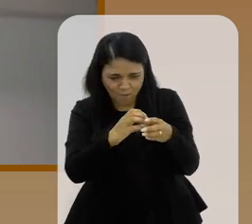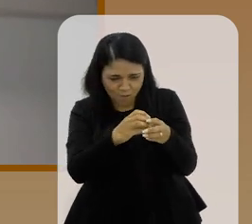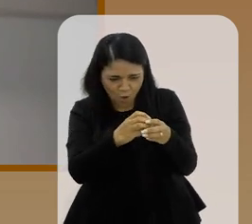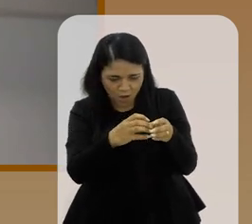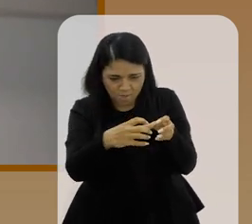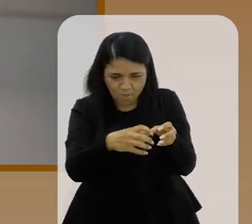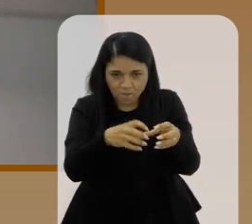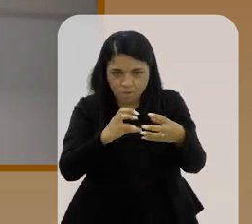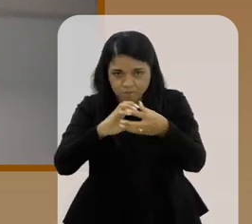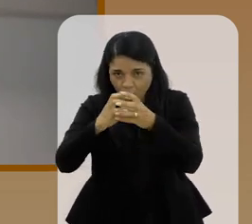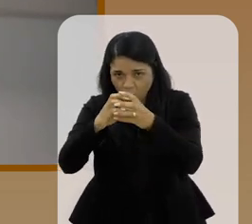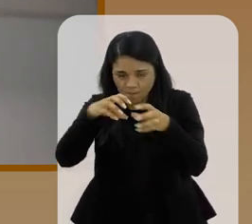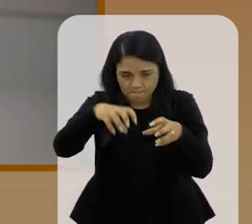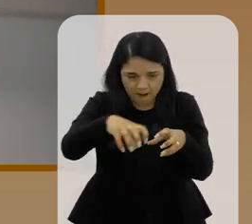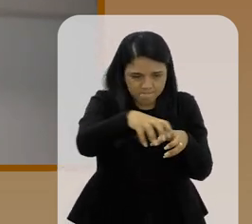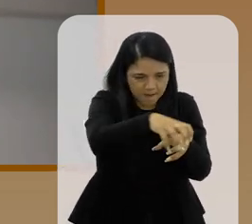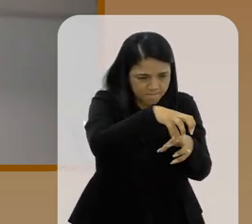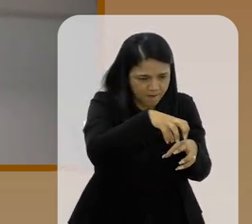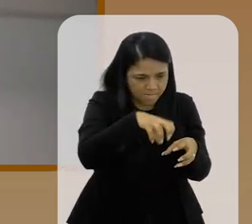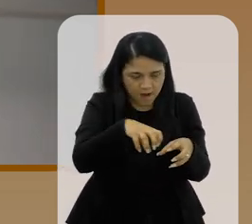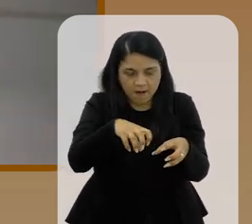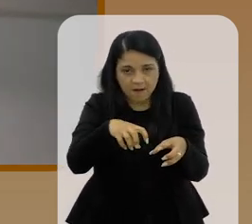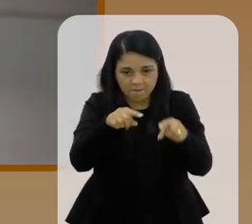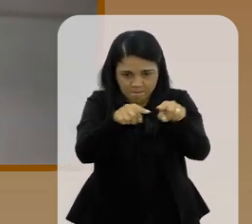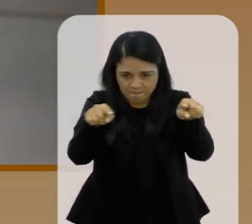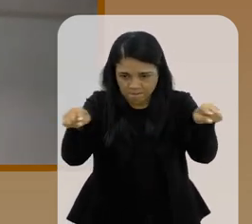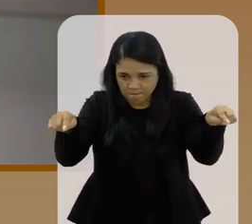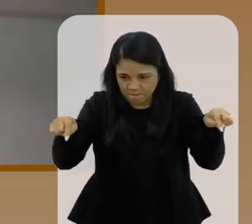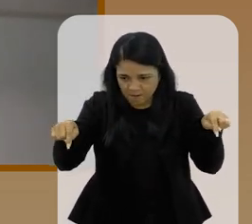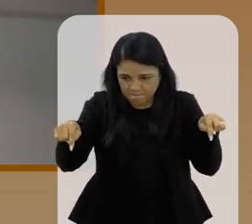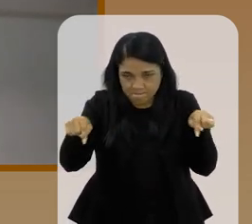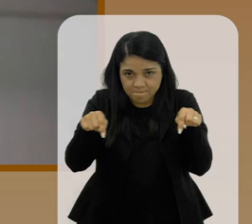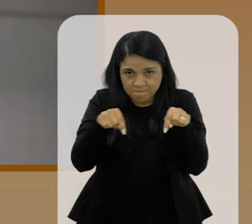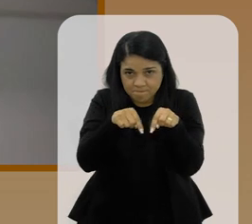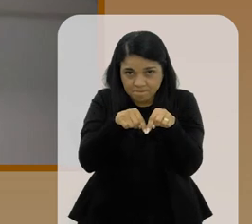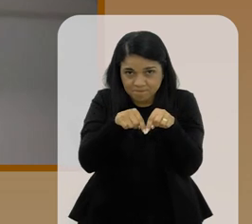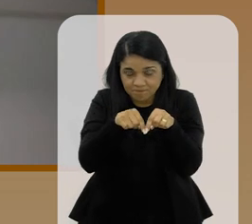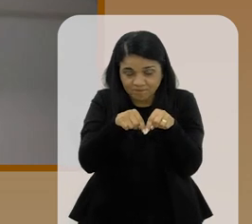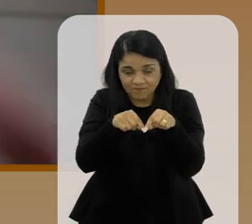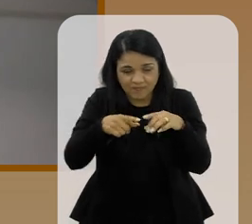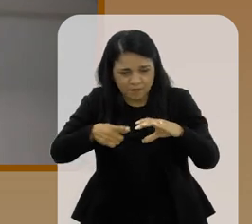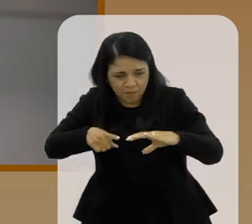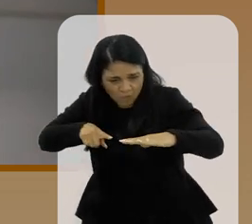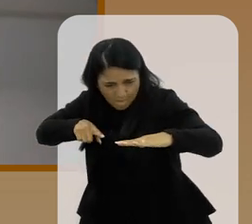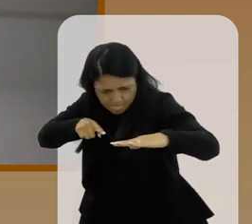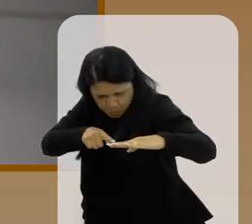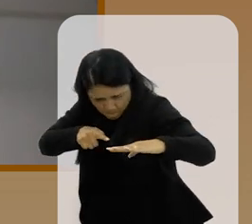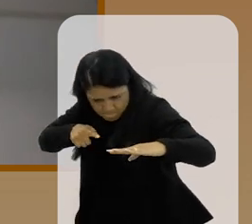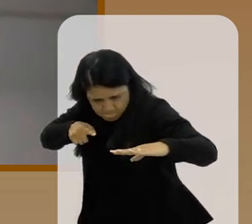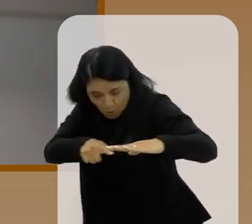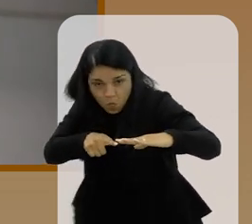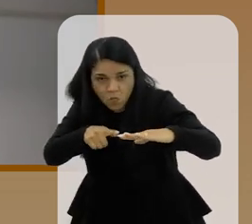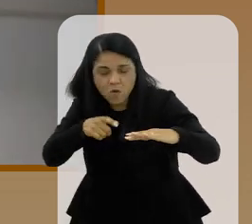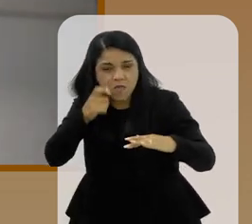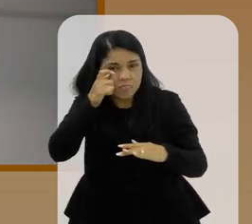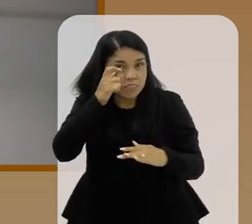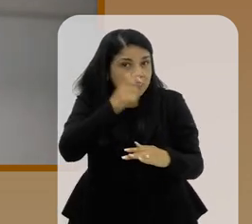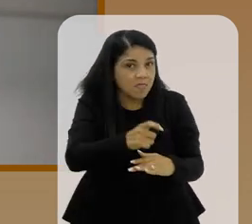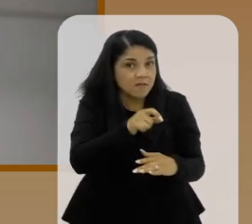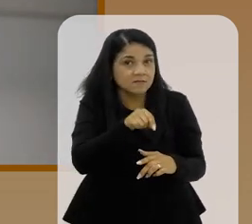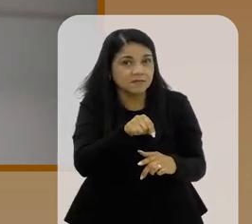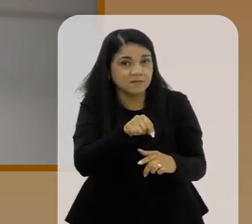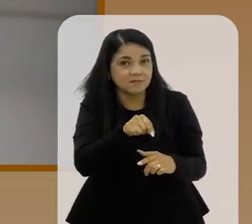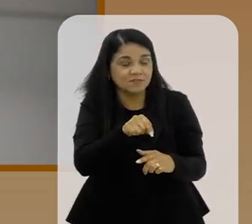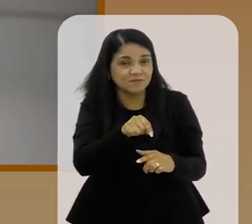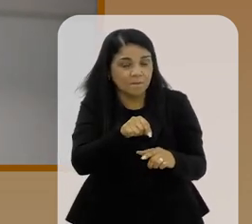jogando uma bolinha que bate no numa mesa de bilhar, que é em geral um retângulo, você esquece todas as coisas que tornam essa